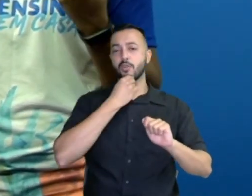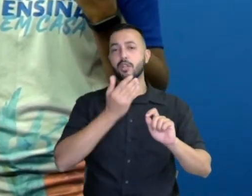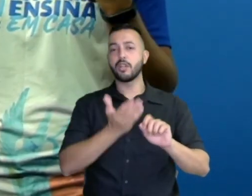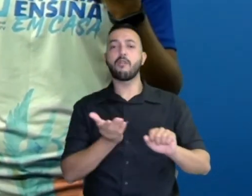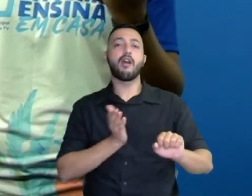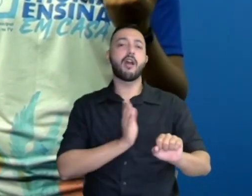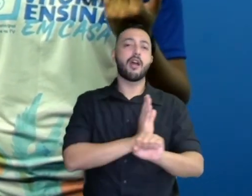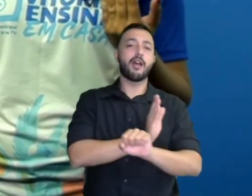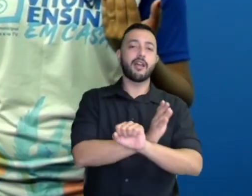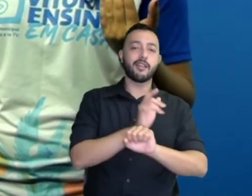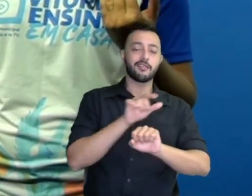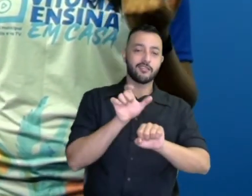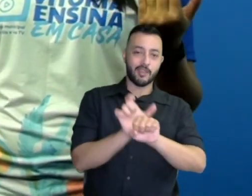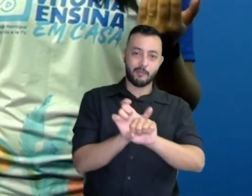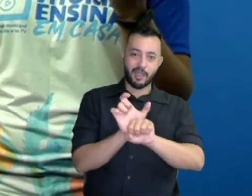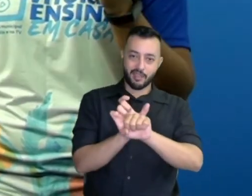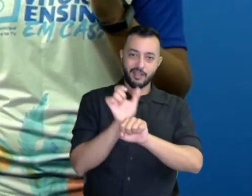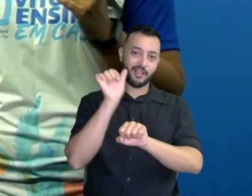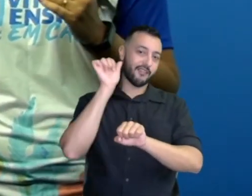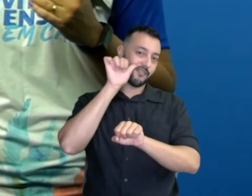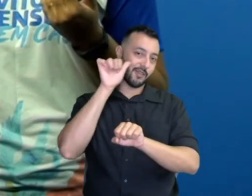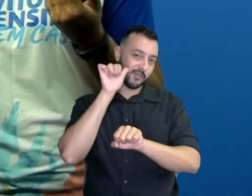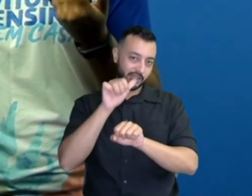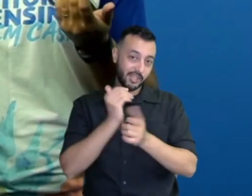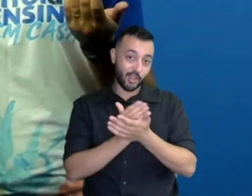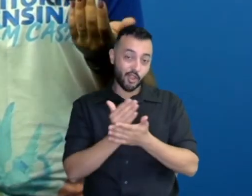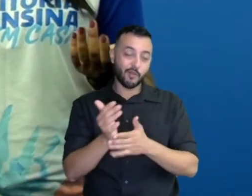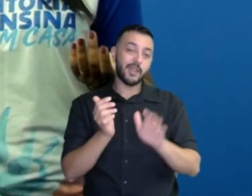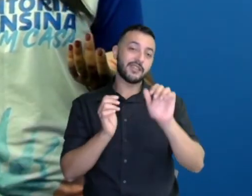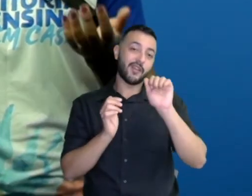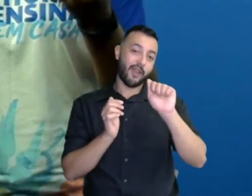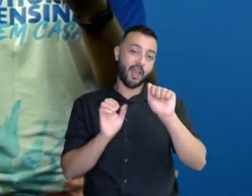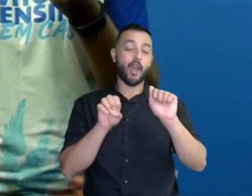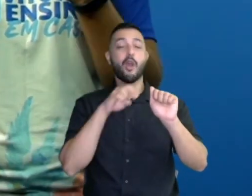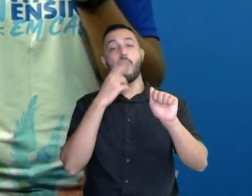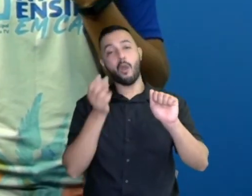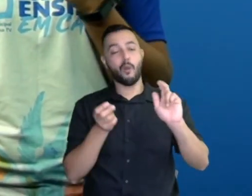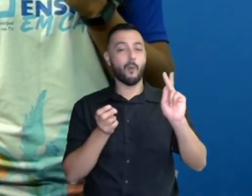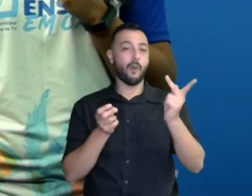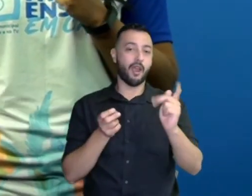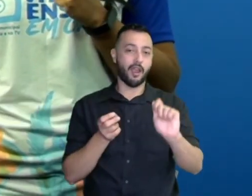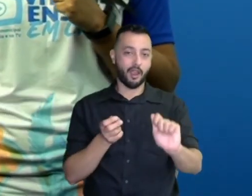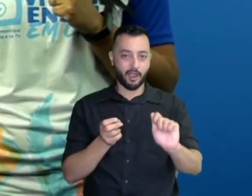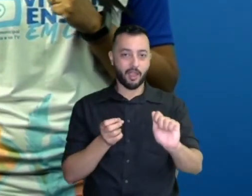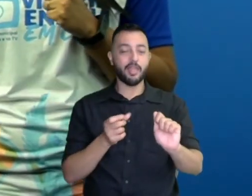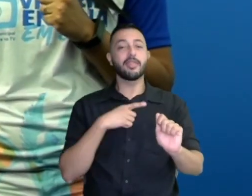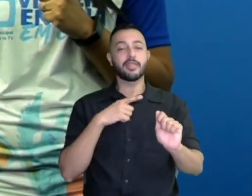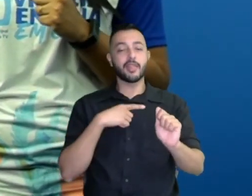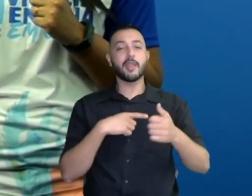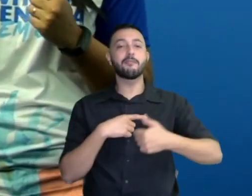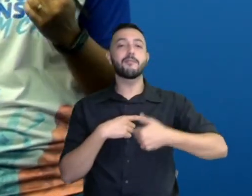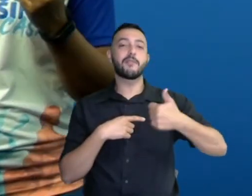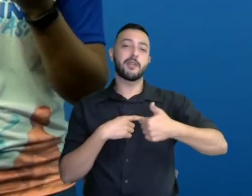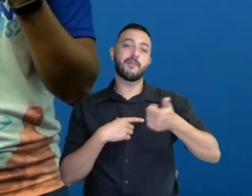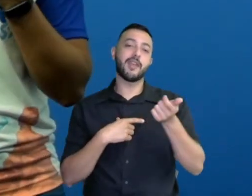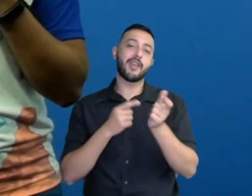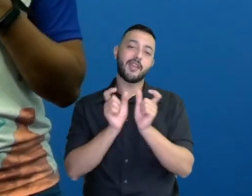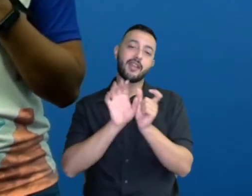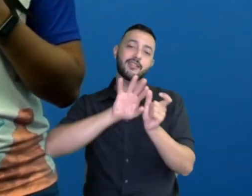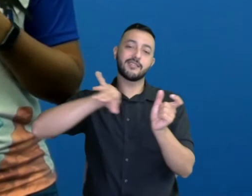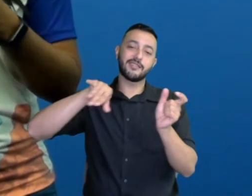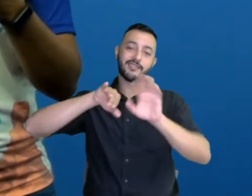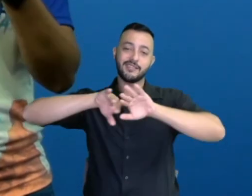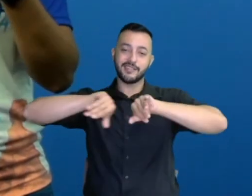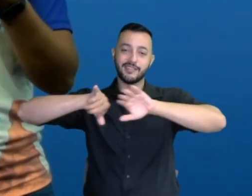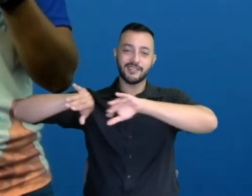das palavras femininas que começam com A ou com HA e tem a primeira sílaba tônica. O que é